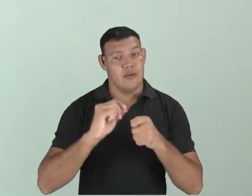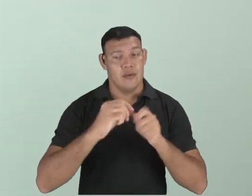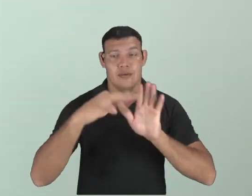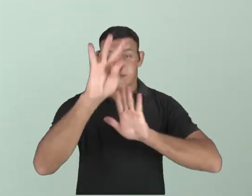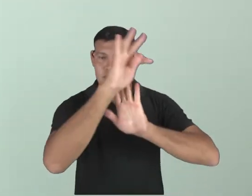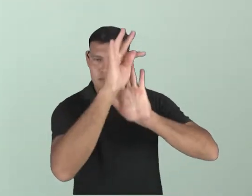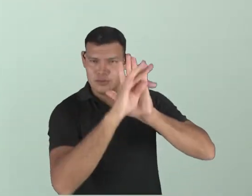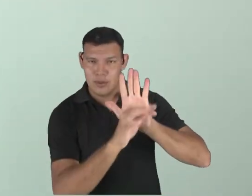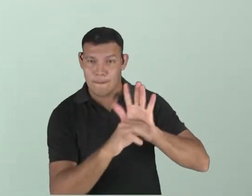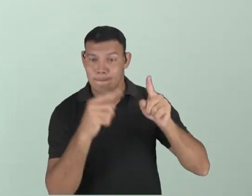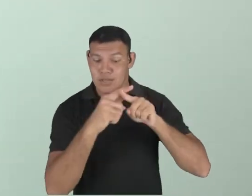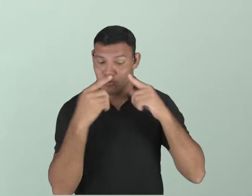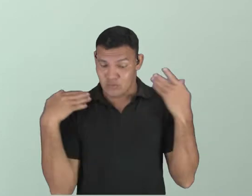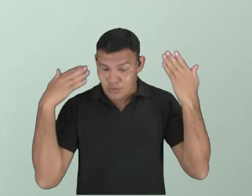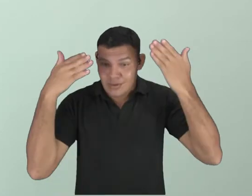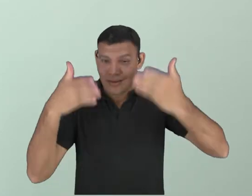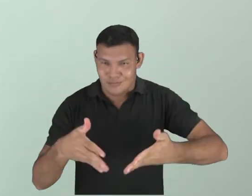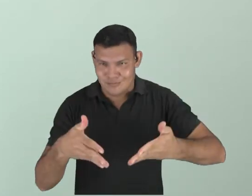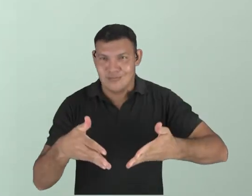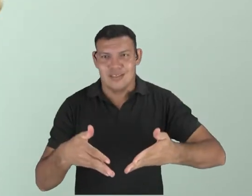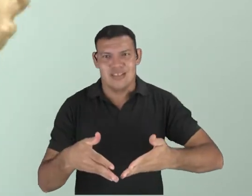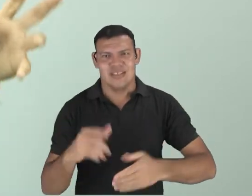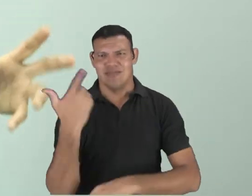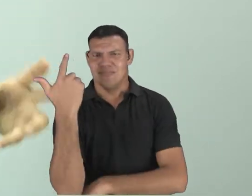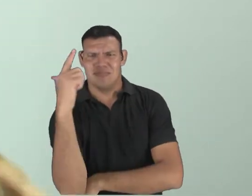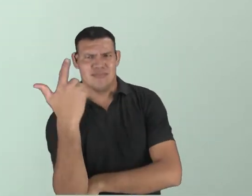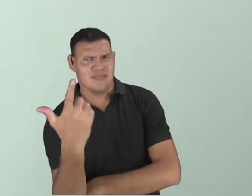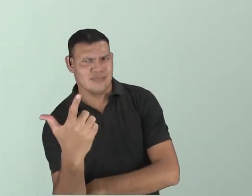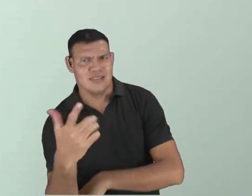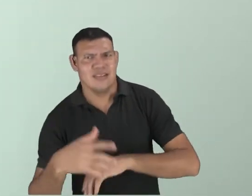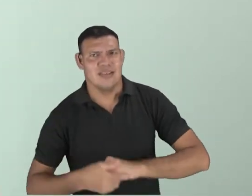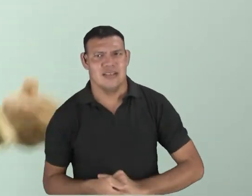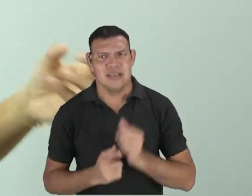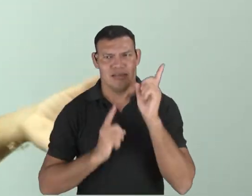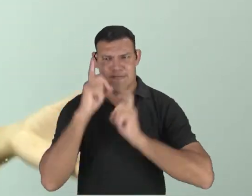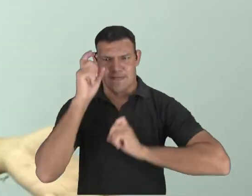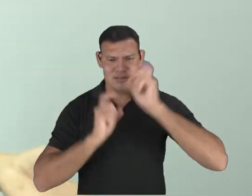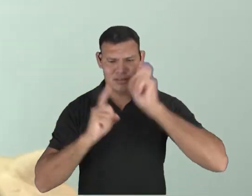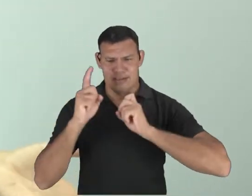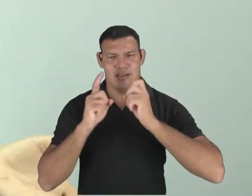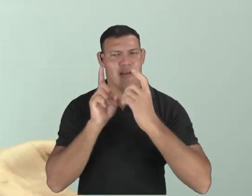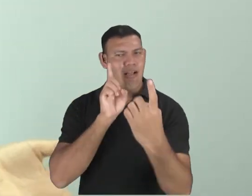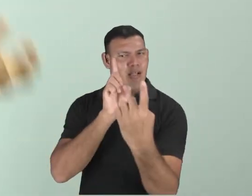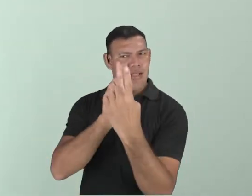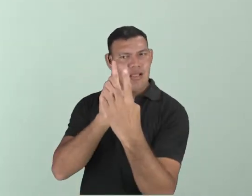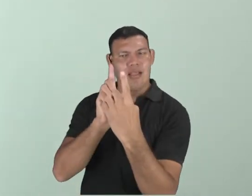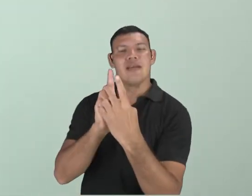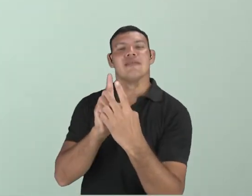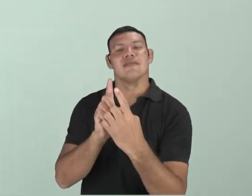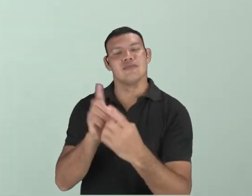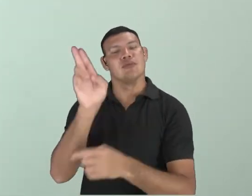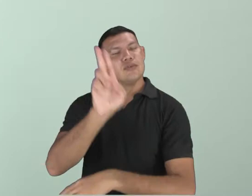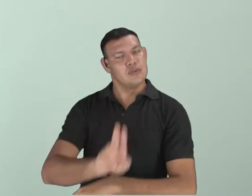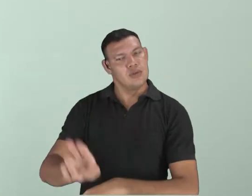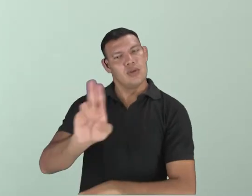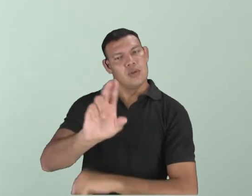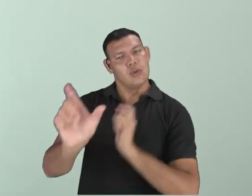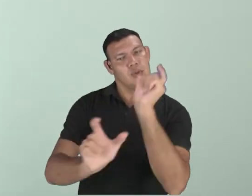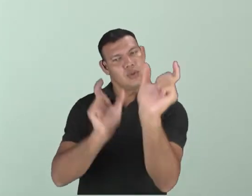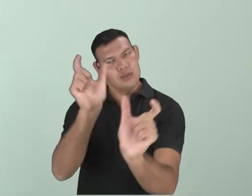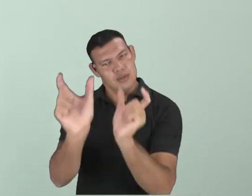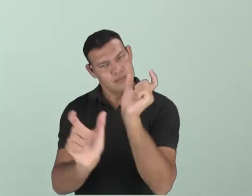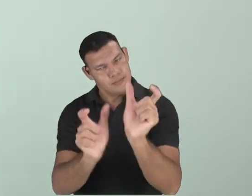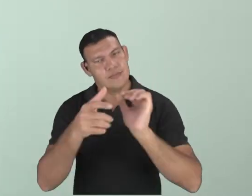porque eles que vão dar ênfase no quê? Se eu não tenho a expressão que cabe lá na oralidade, eu vou ter a utilização de